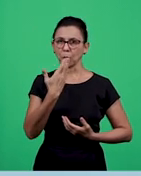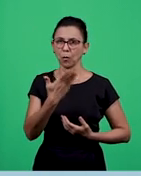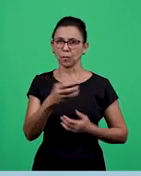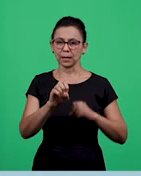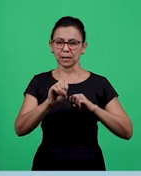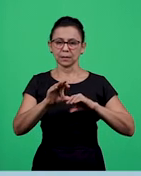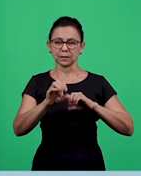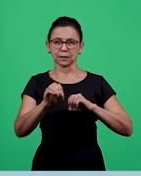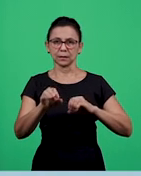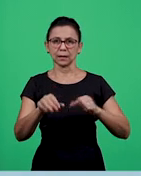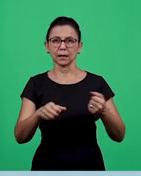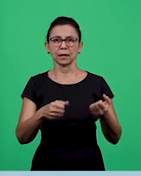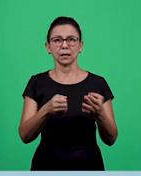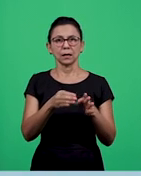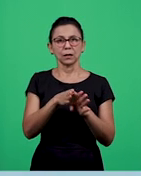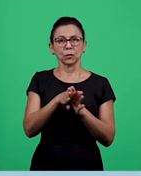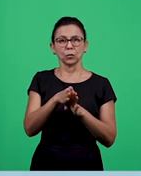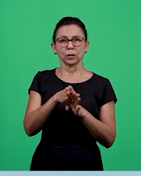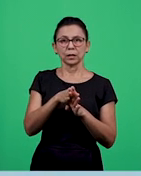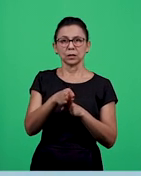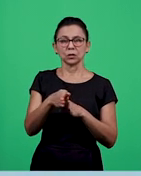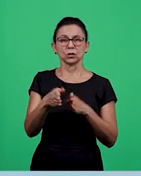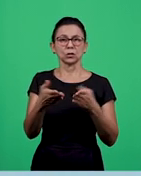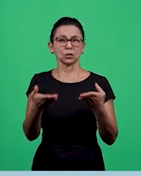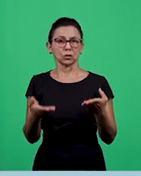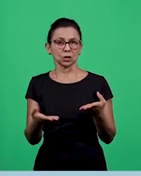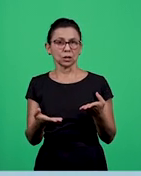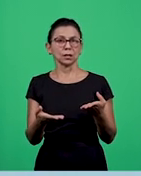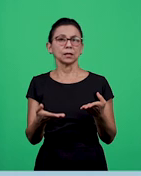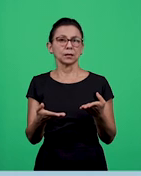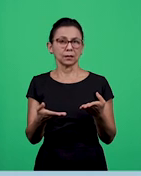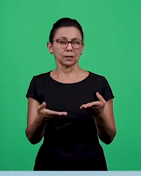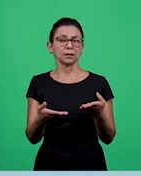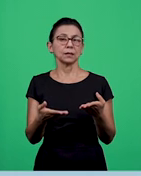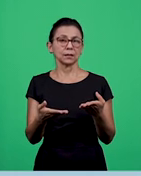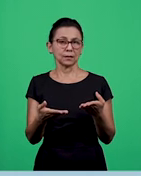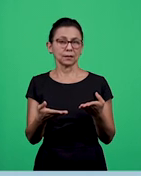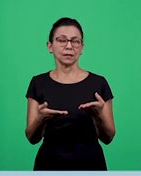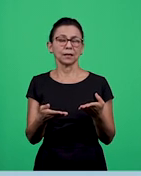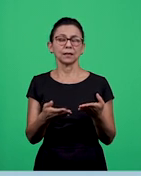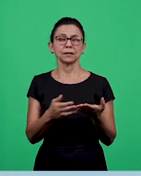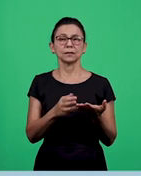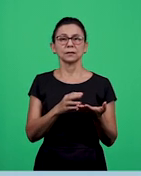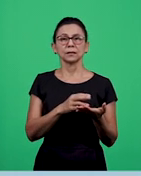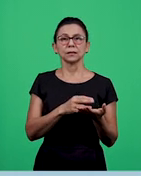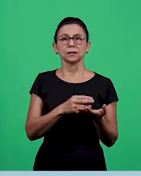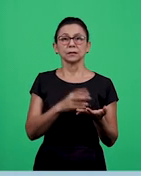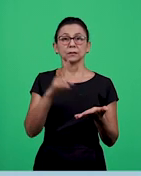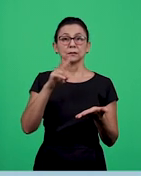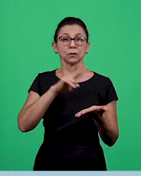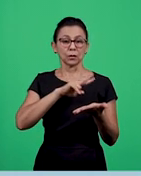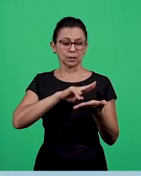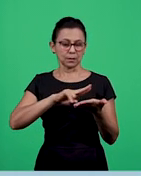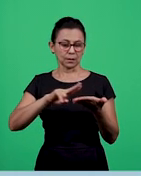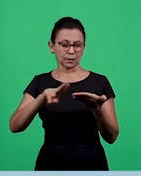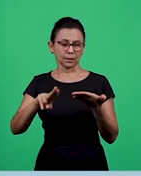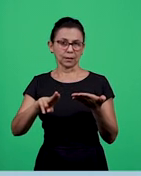ensinar, para corrigir, para instruir. Ó, nós lemos isso lá na carta de